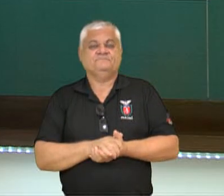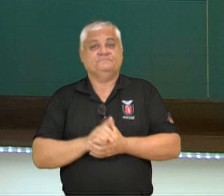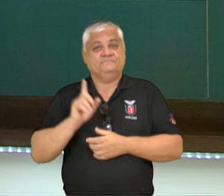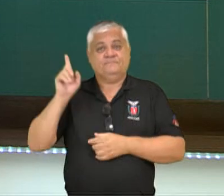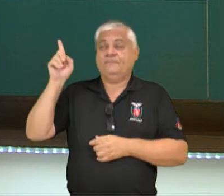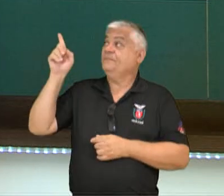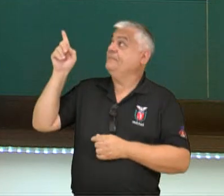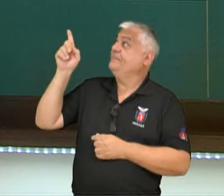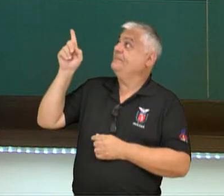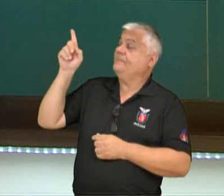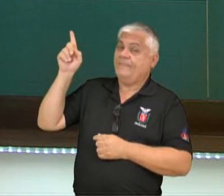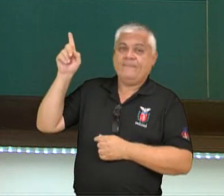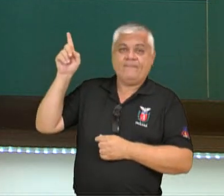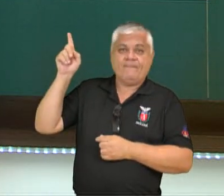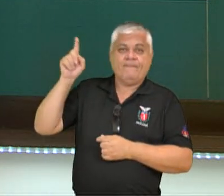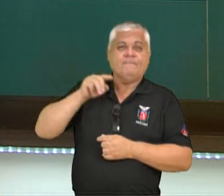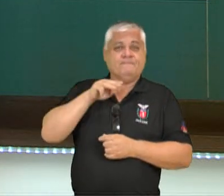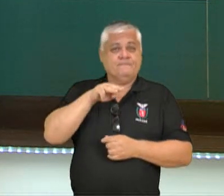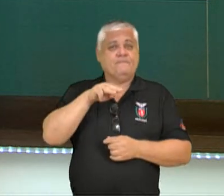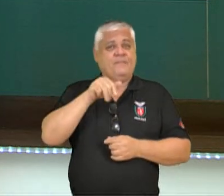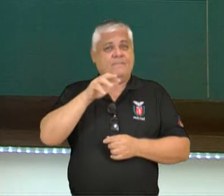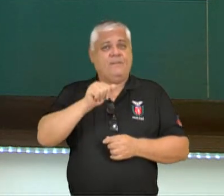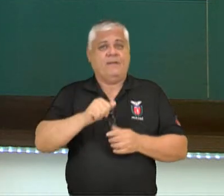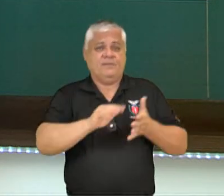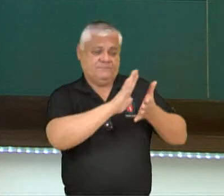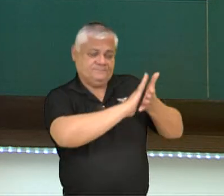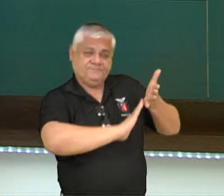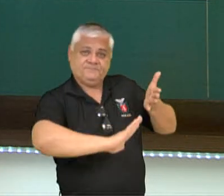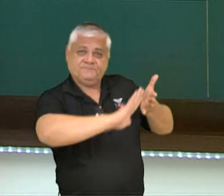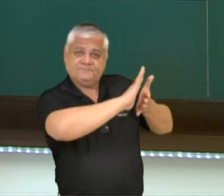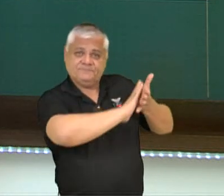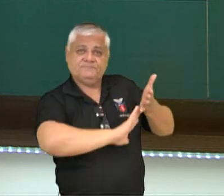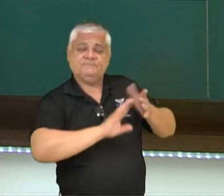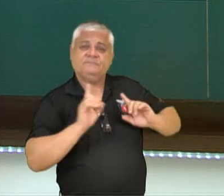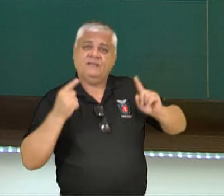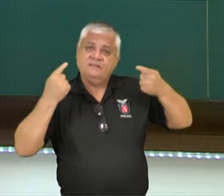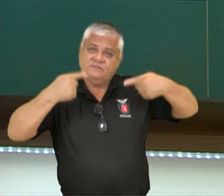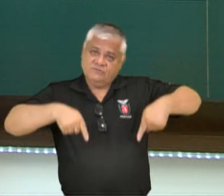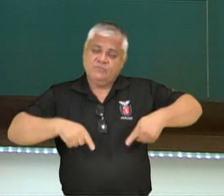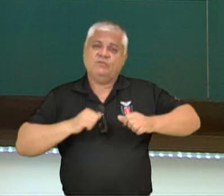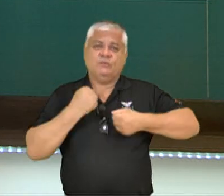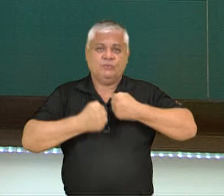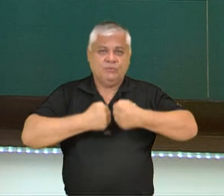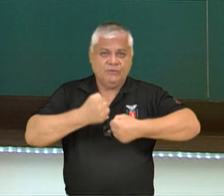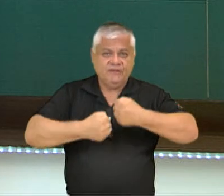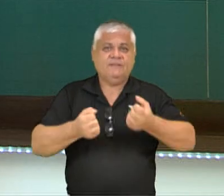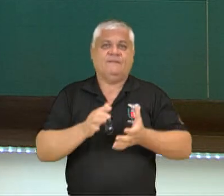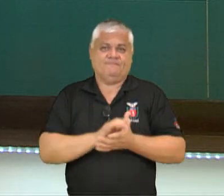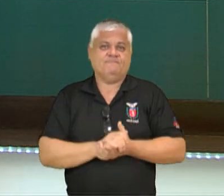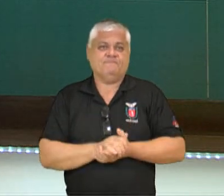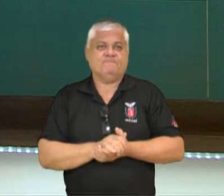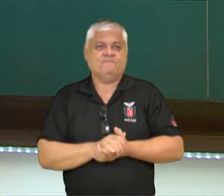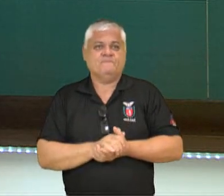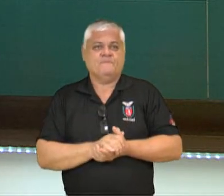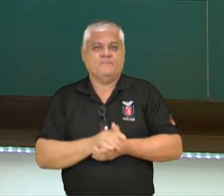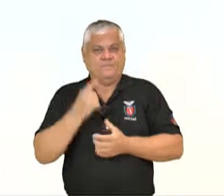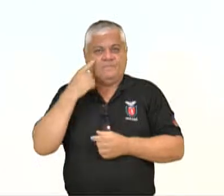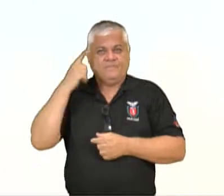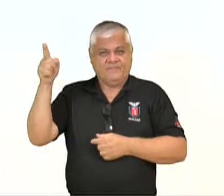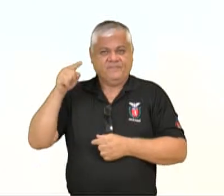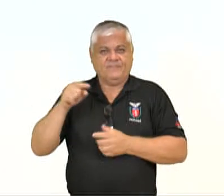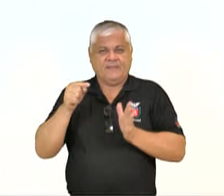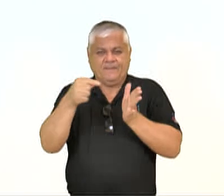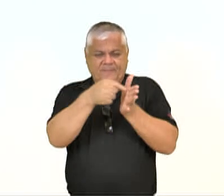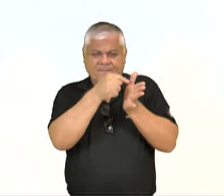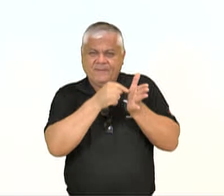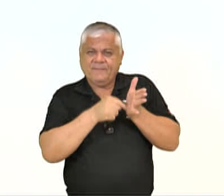Esse, então, é o mapa, por exemplo, utilizado numa prova de corrida de orientação. Então, vocês estão vendo todas